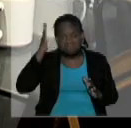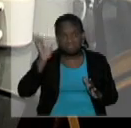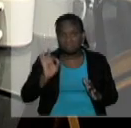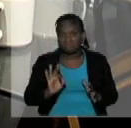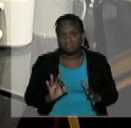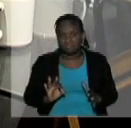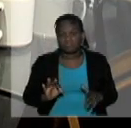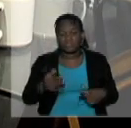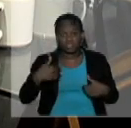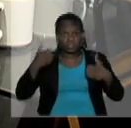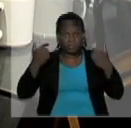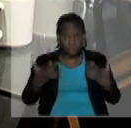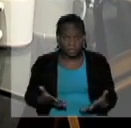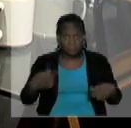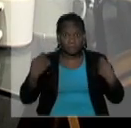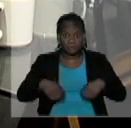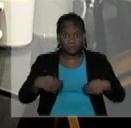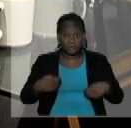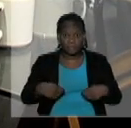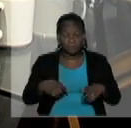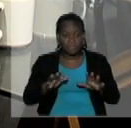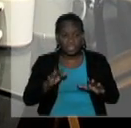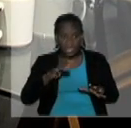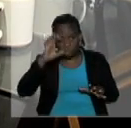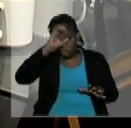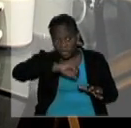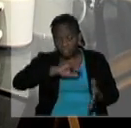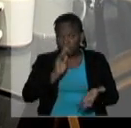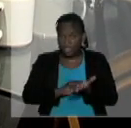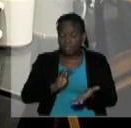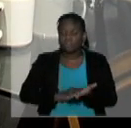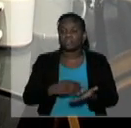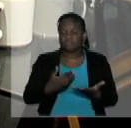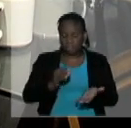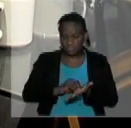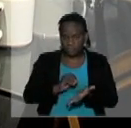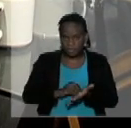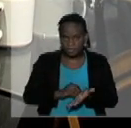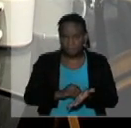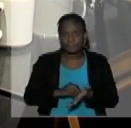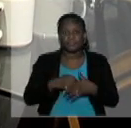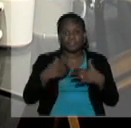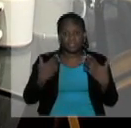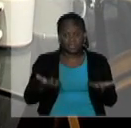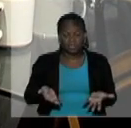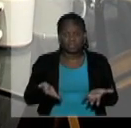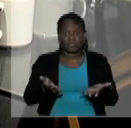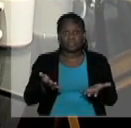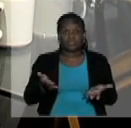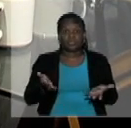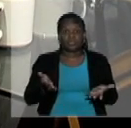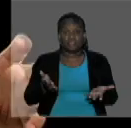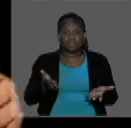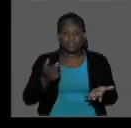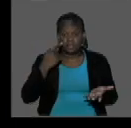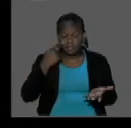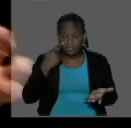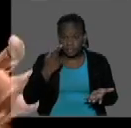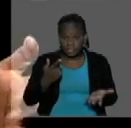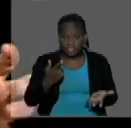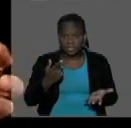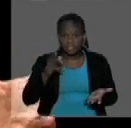deles. Eu tenho dito que é preciso... Falta essa compreensão. Falta essa compreensão. E aí,